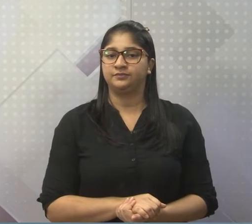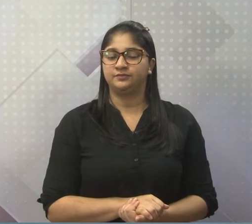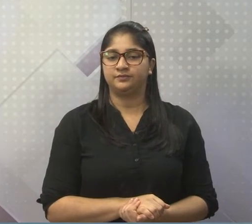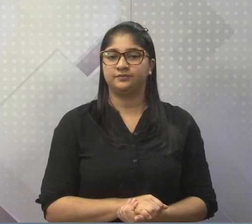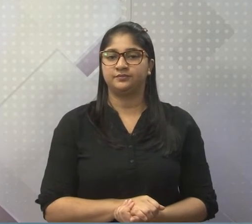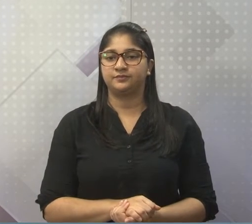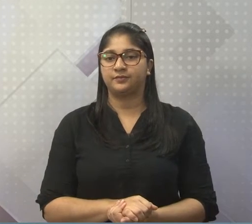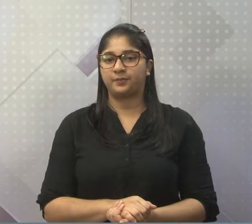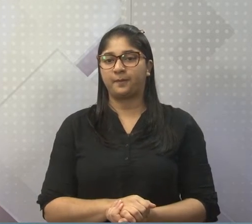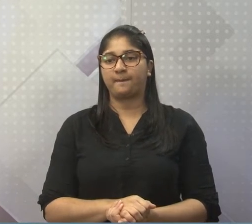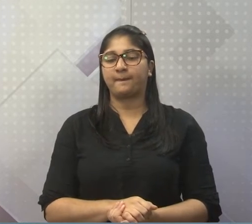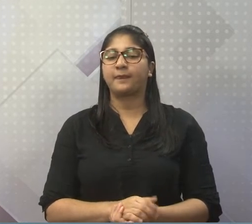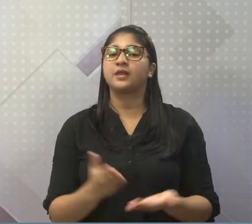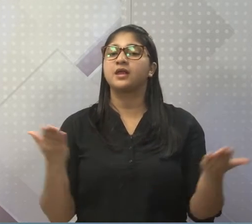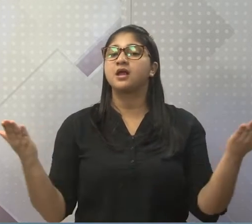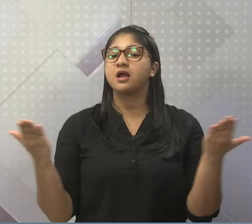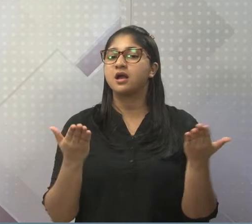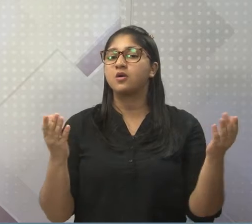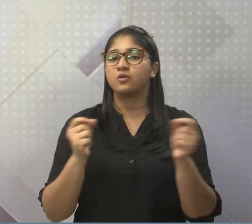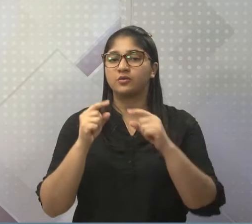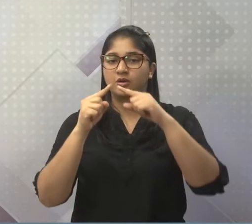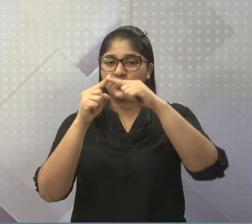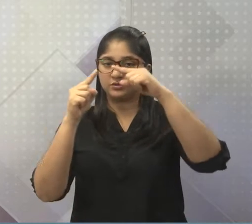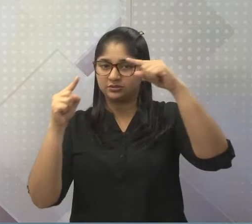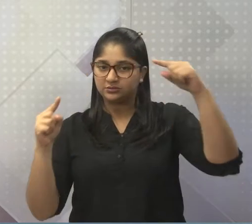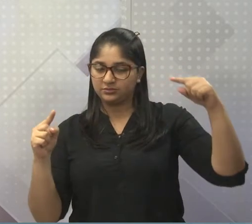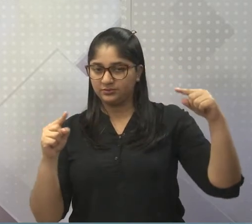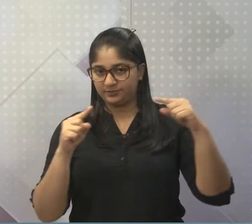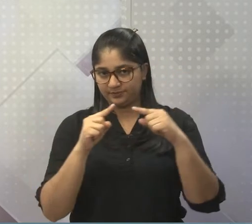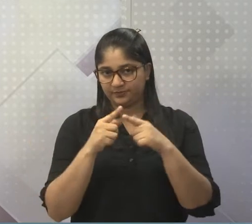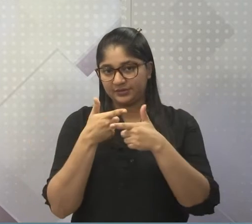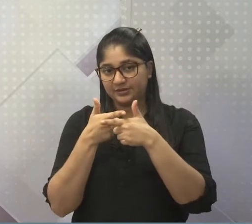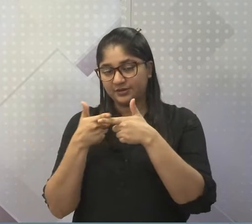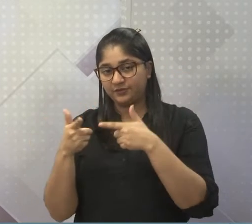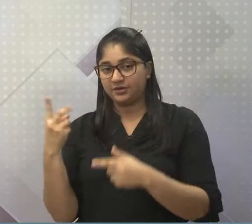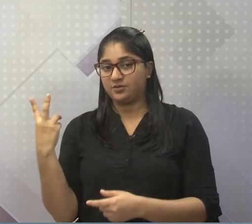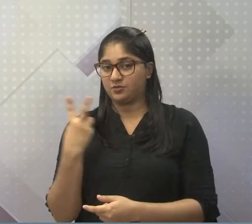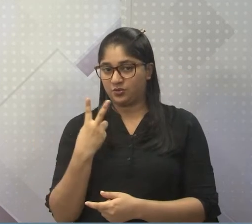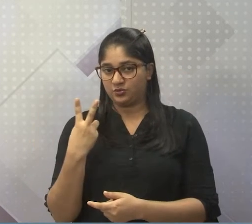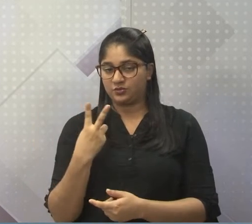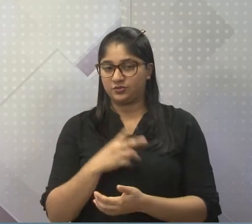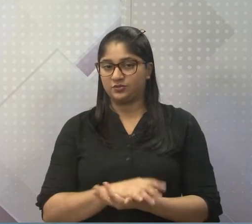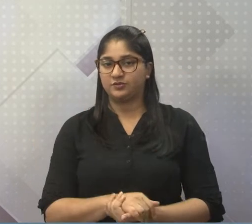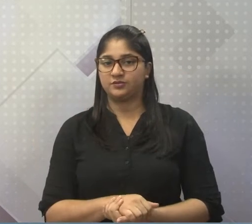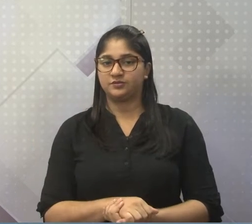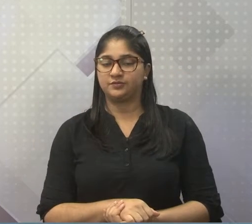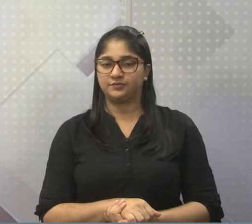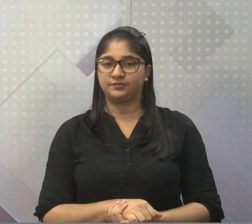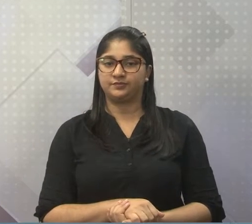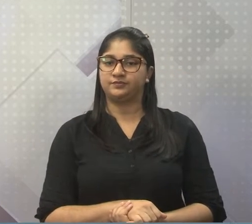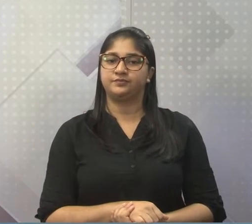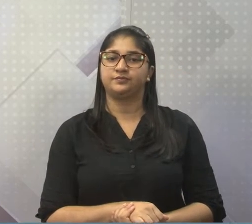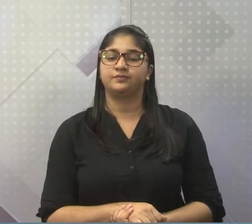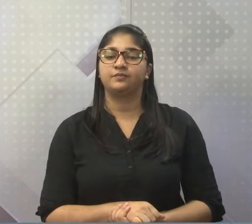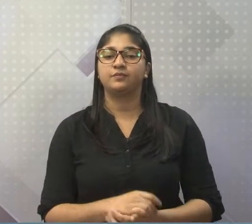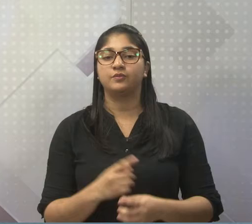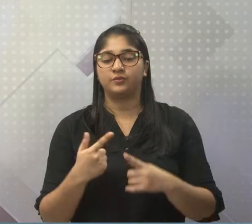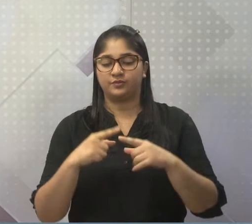Agora eu vou dividir esse meu triângulo maior em dois. Eu tenho aqui um triângulo